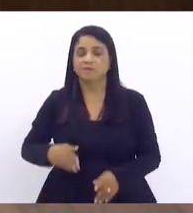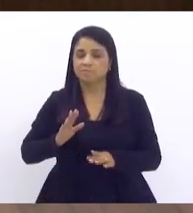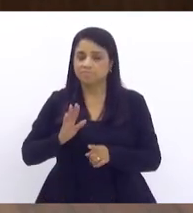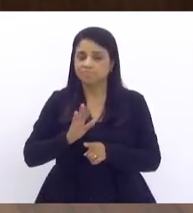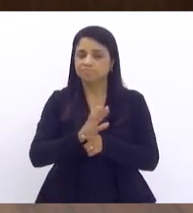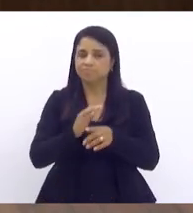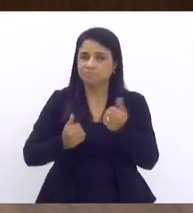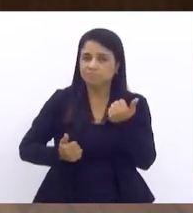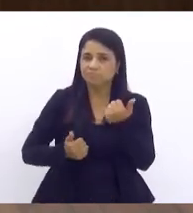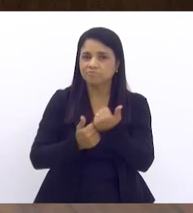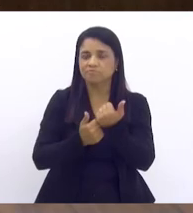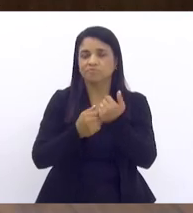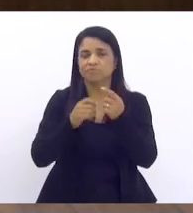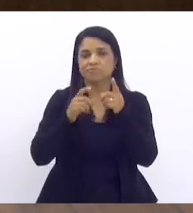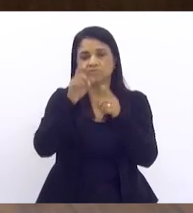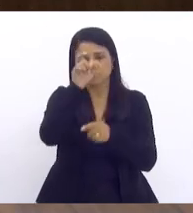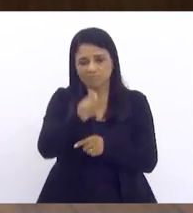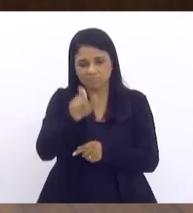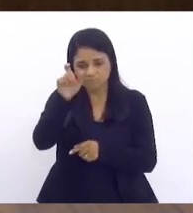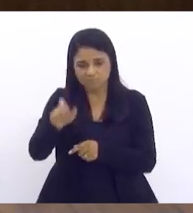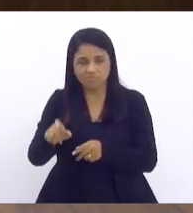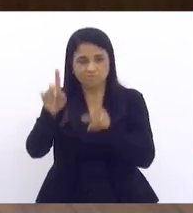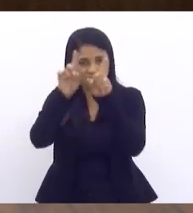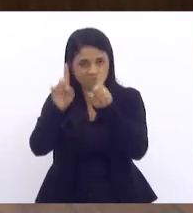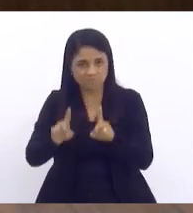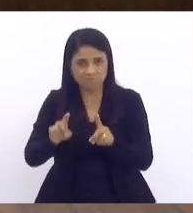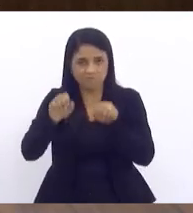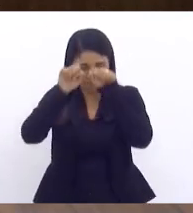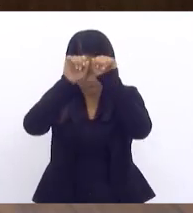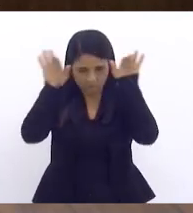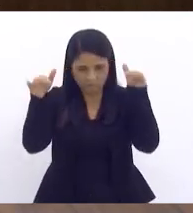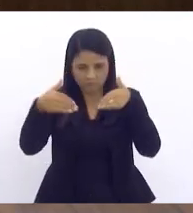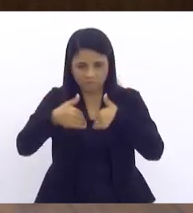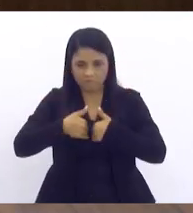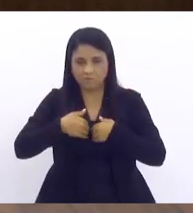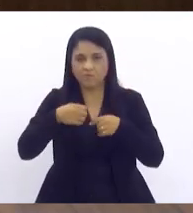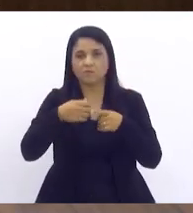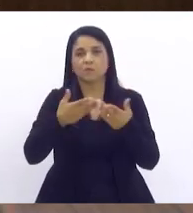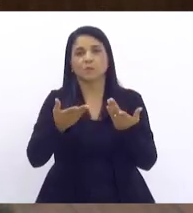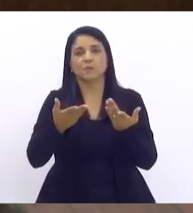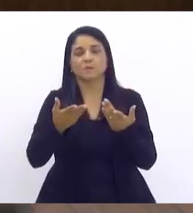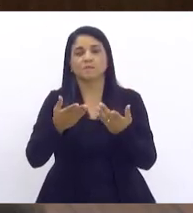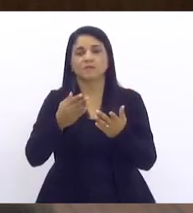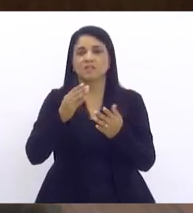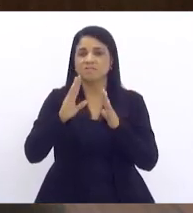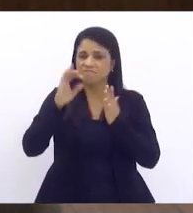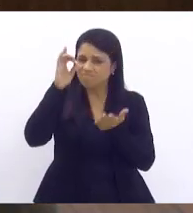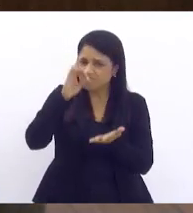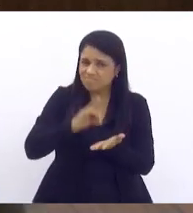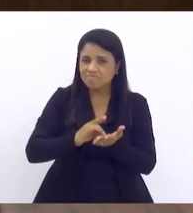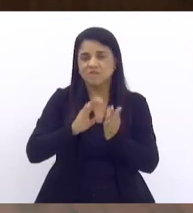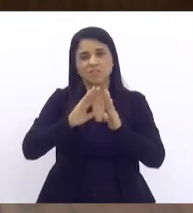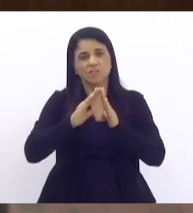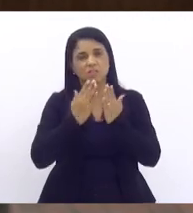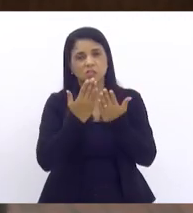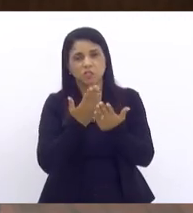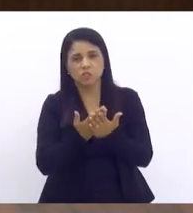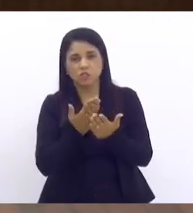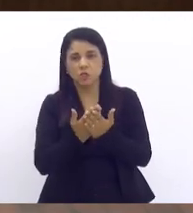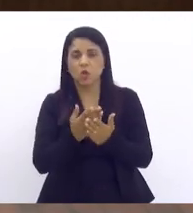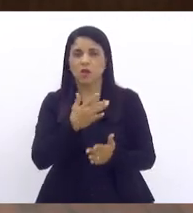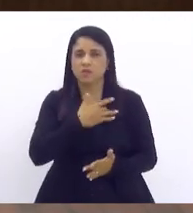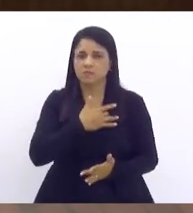crianças portadoras do espectro autismo de forma verdadeira, na escola, na saúde, na mobilidade